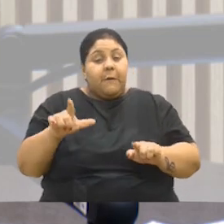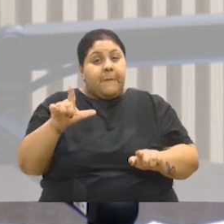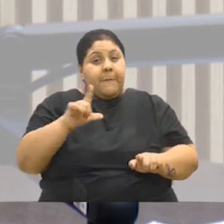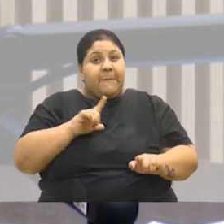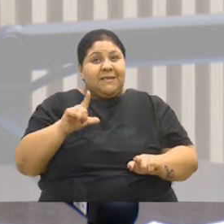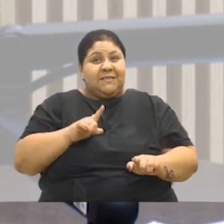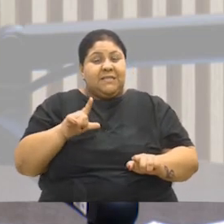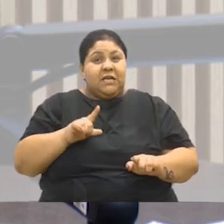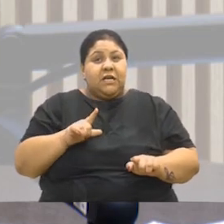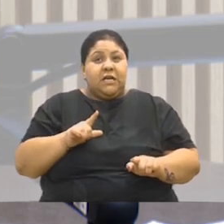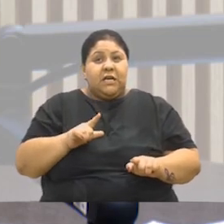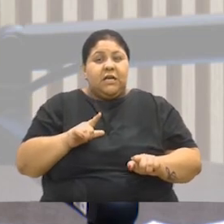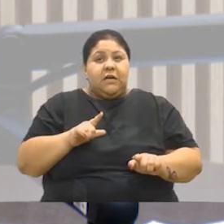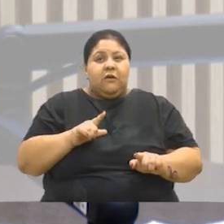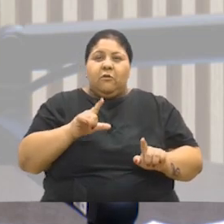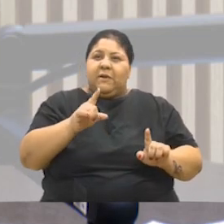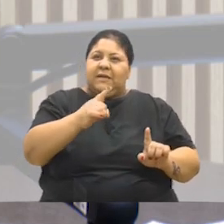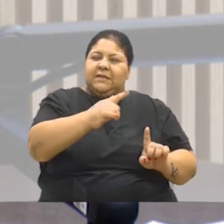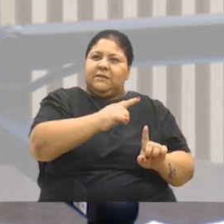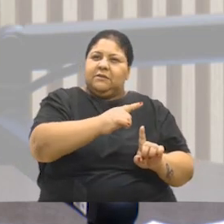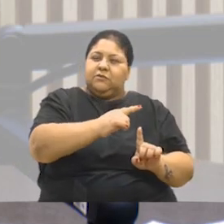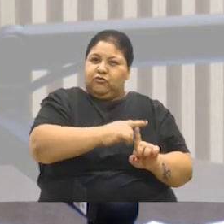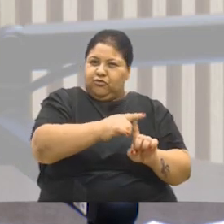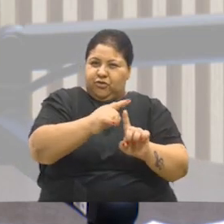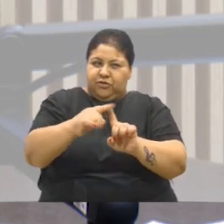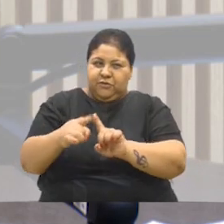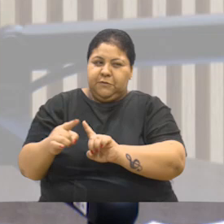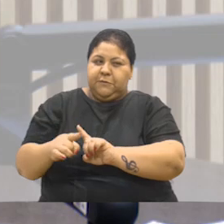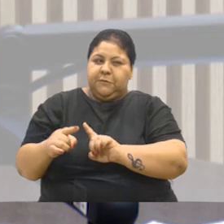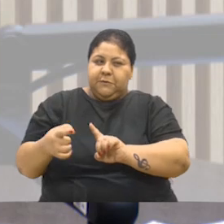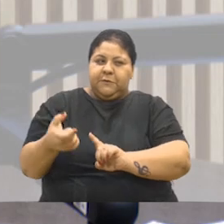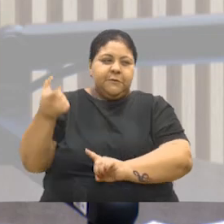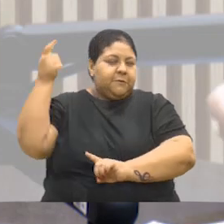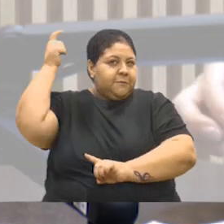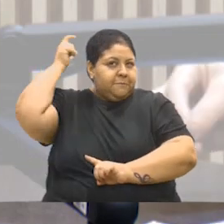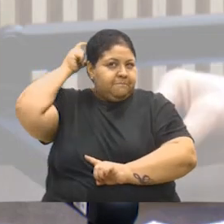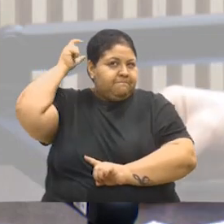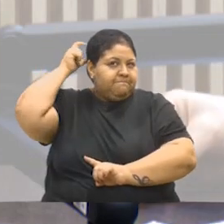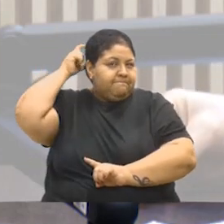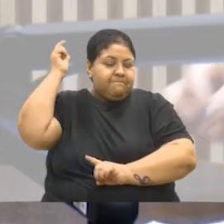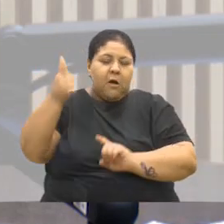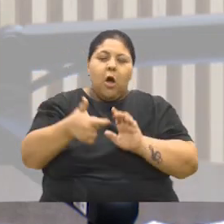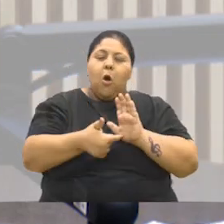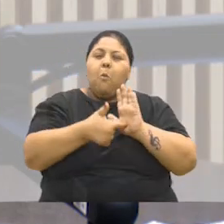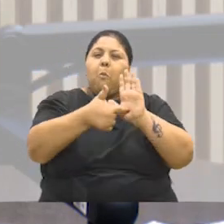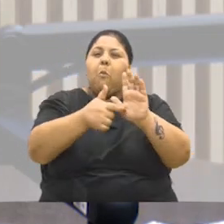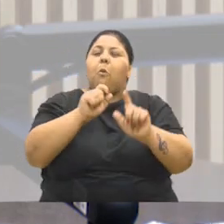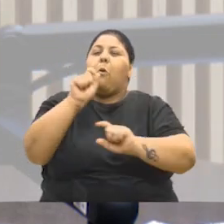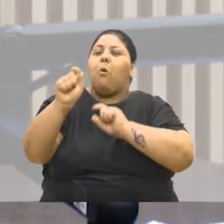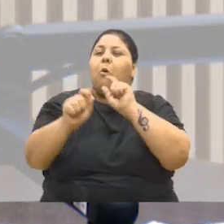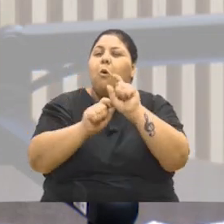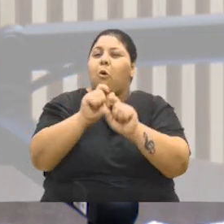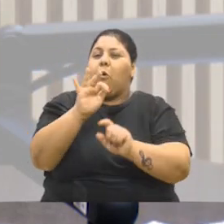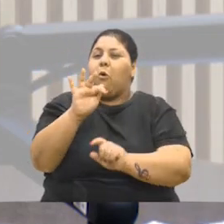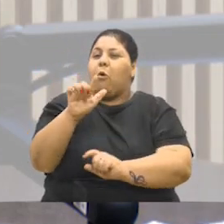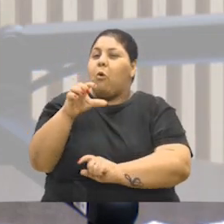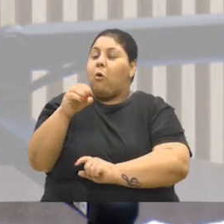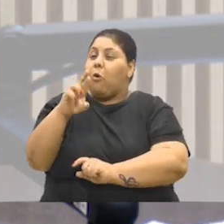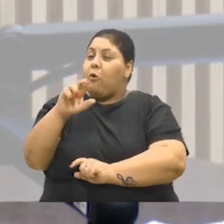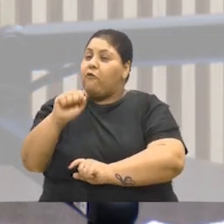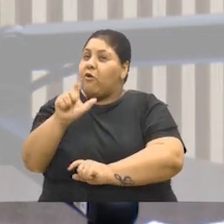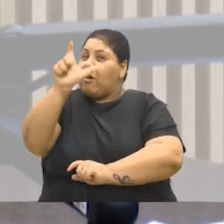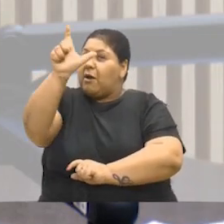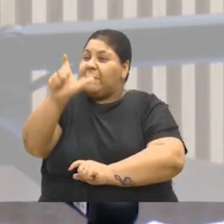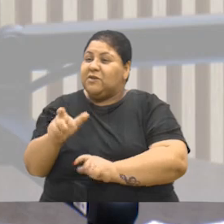o subconsciente da pessoa e o próprio subconsciente mostra para nós quais são os florais que a pessoa precisa. Porque a gente